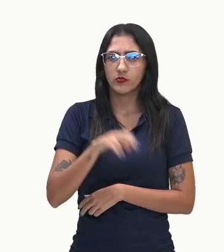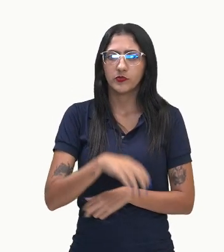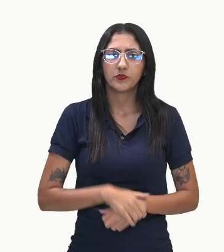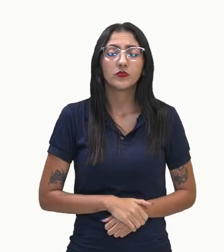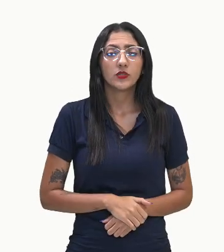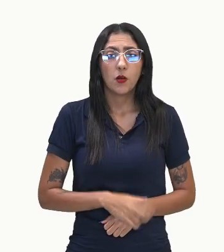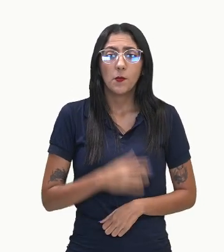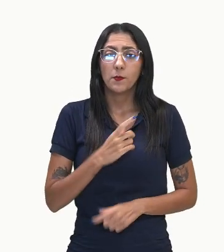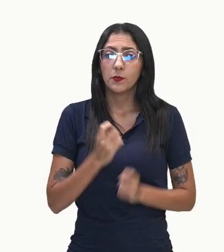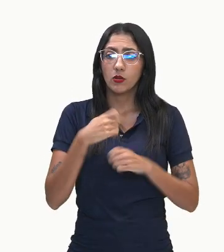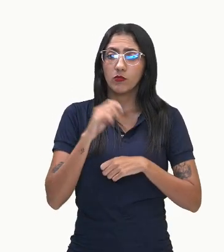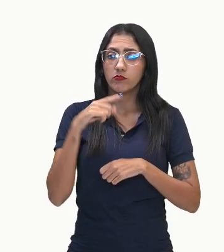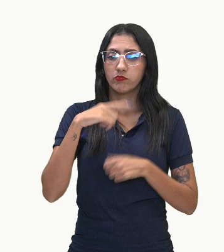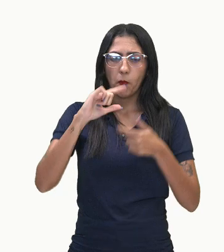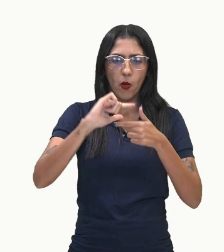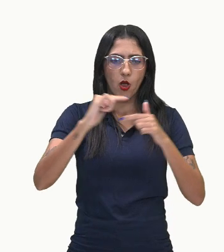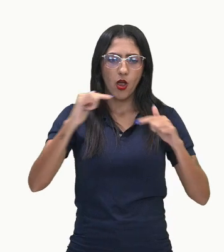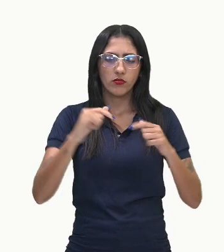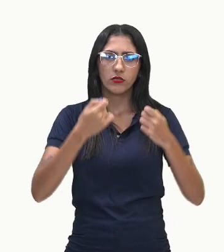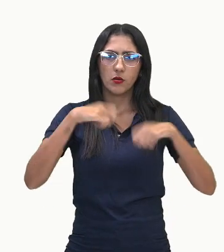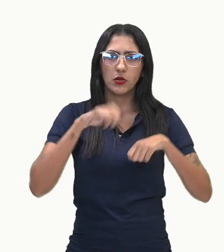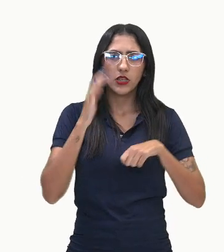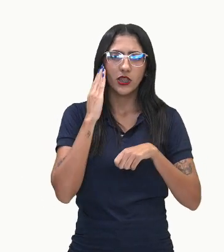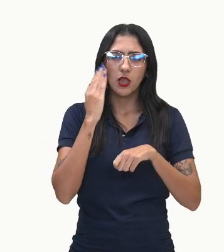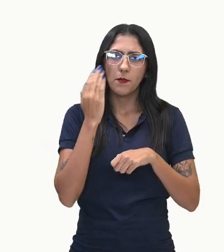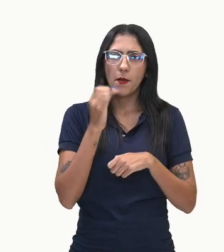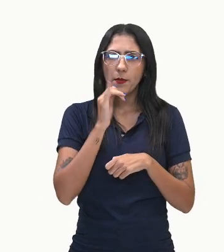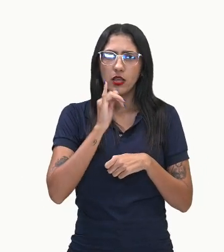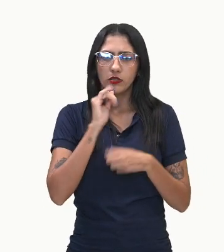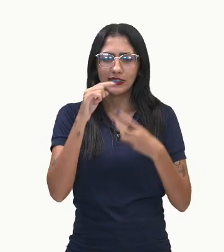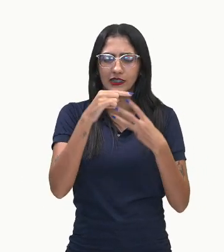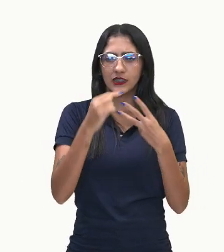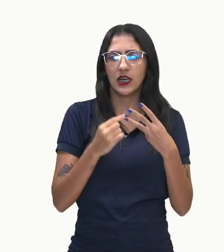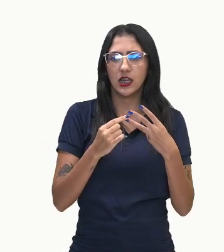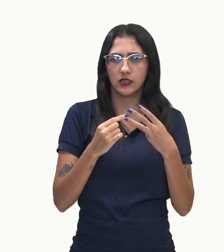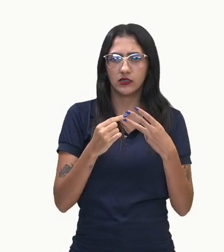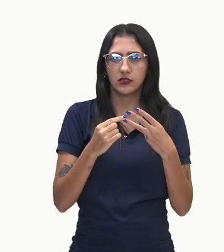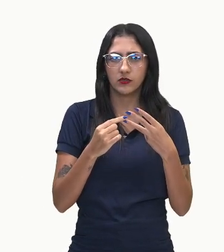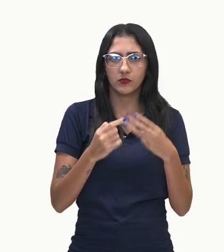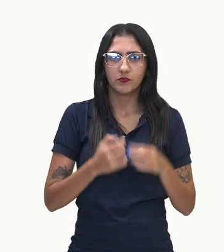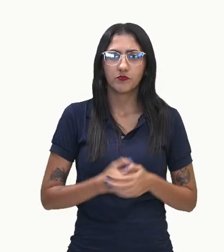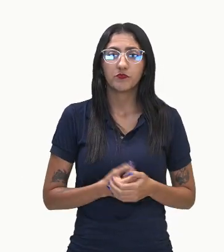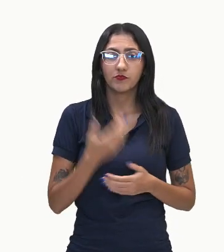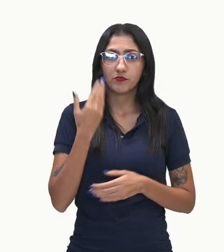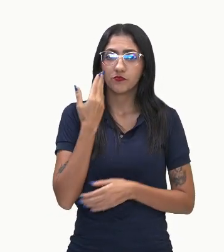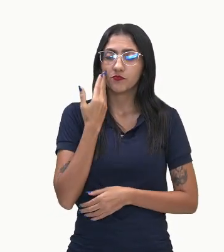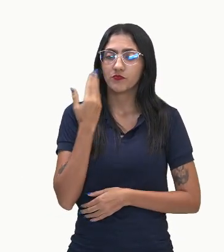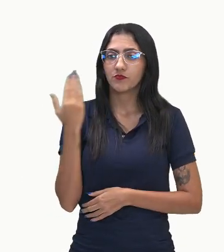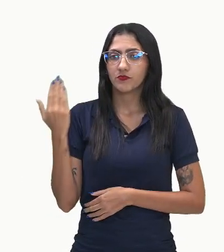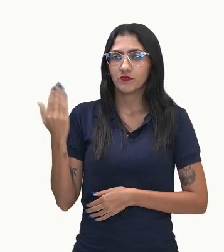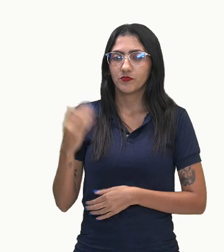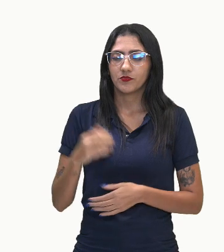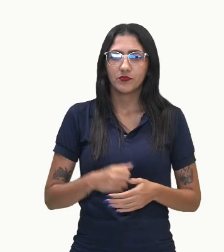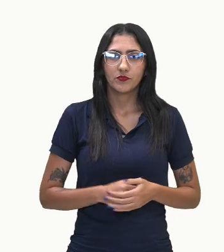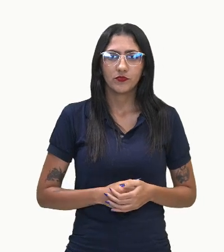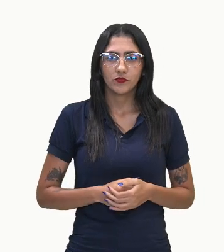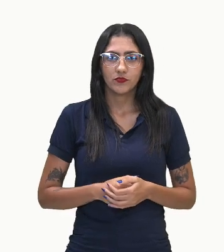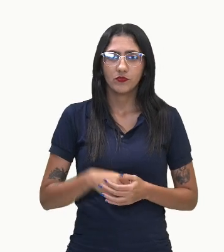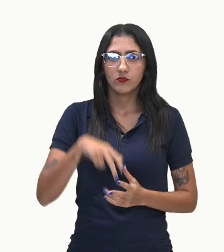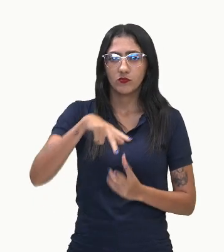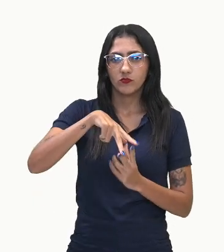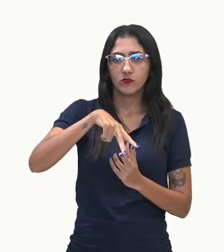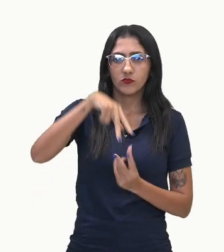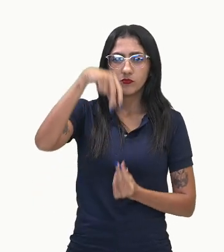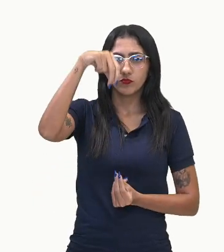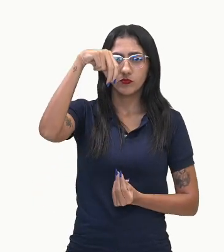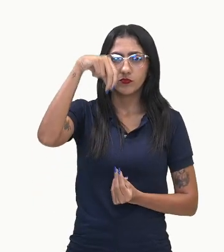polígono, é necessário que eu tenha pelo menos 3 lados. E aqui nós temos os nomes dos principais polígonos. Por